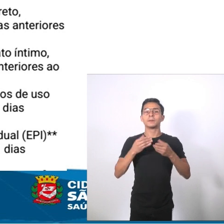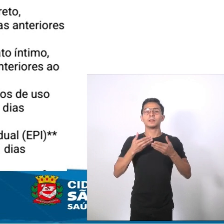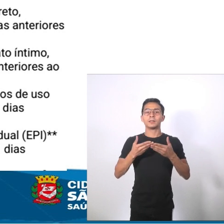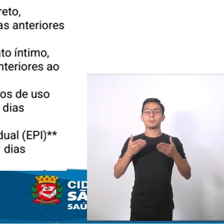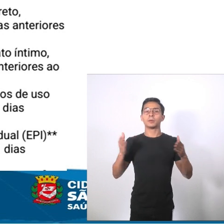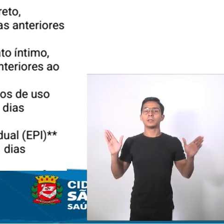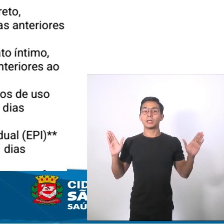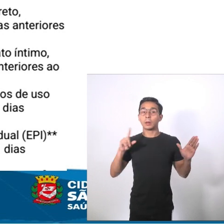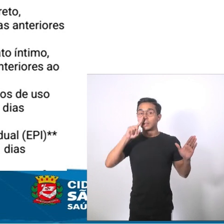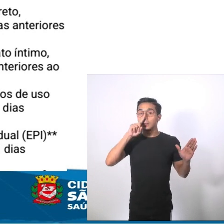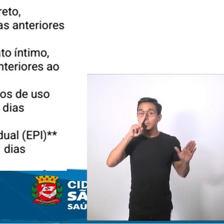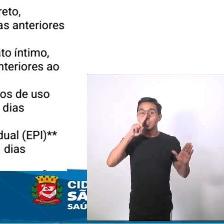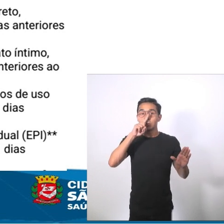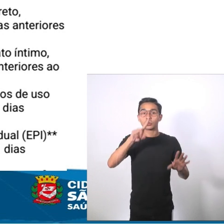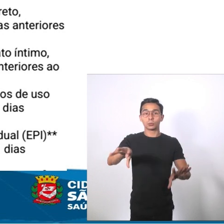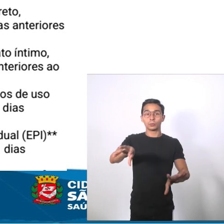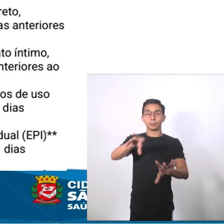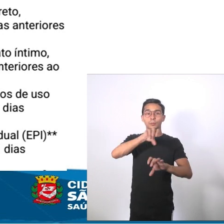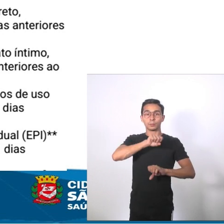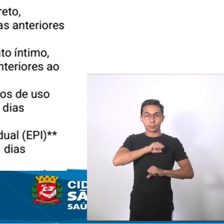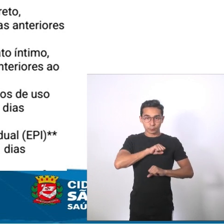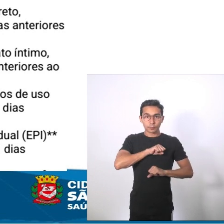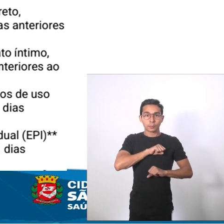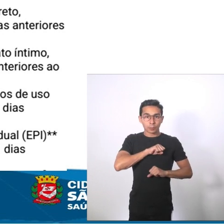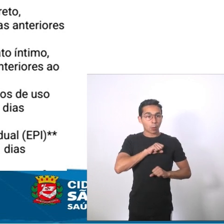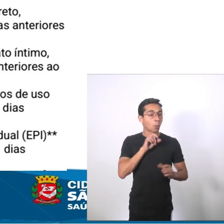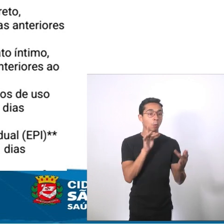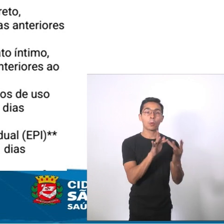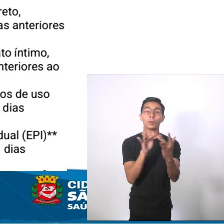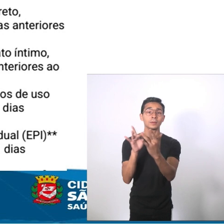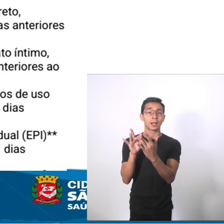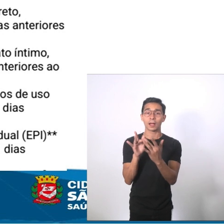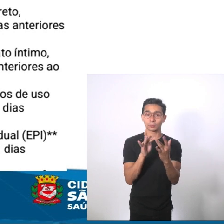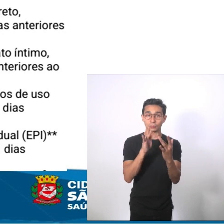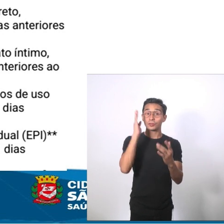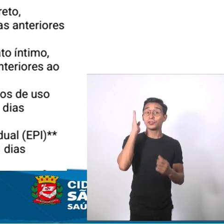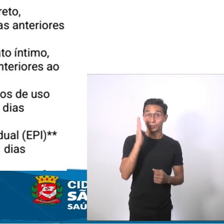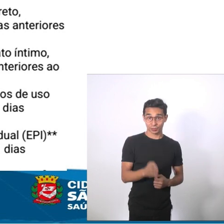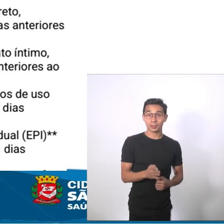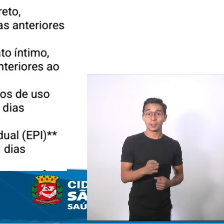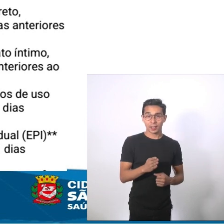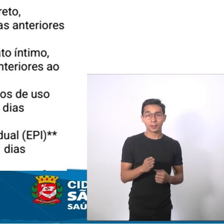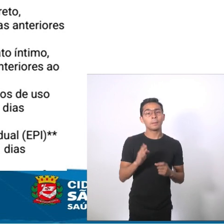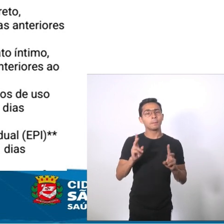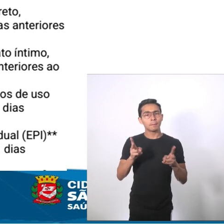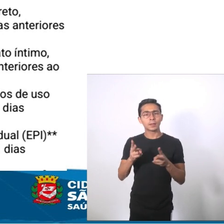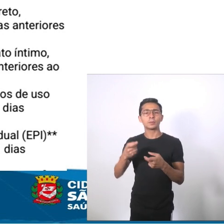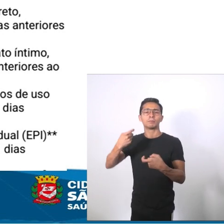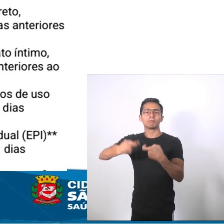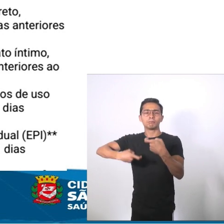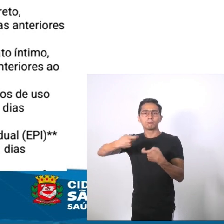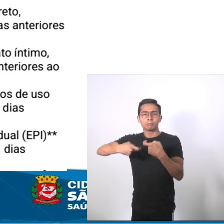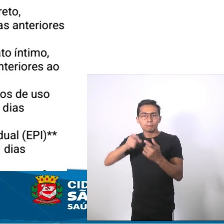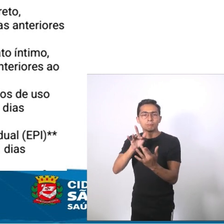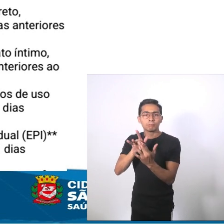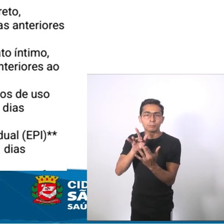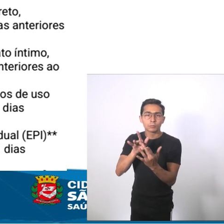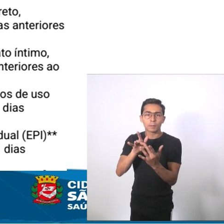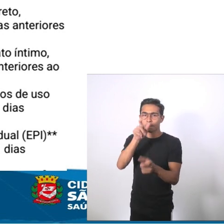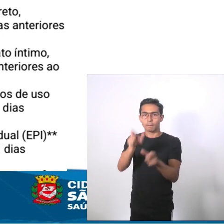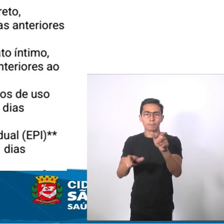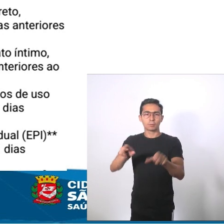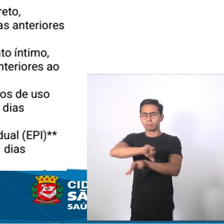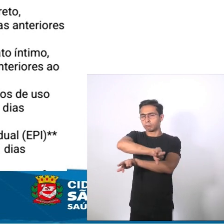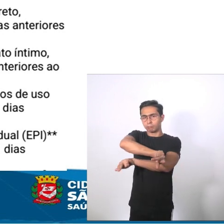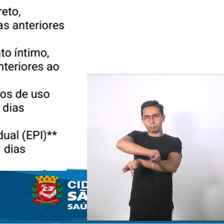respiratória ou contato físico direto, incluindo contato sexual, com parcerias múltiplas e ou desconhecidas